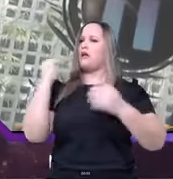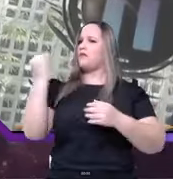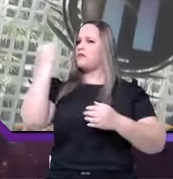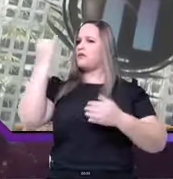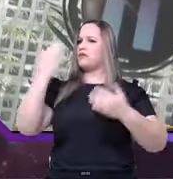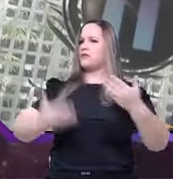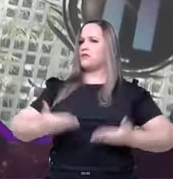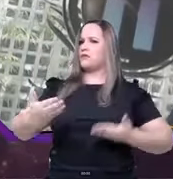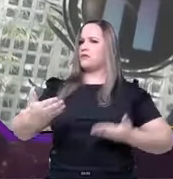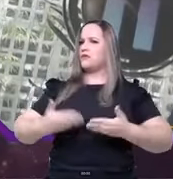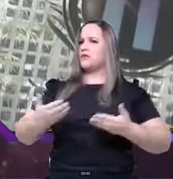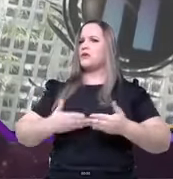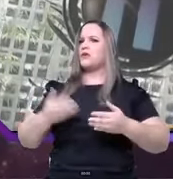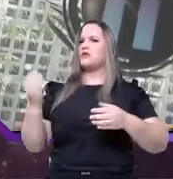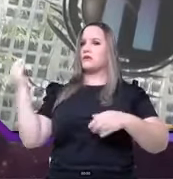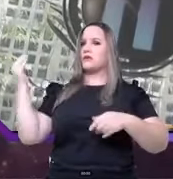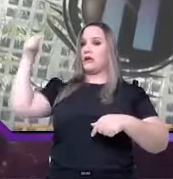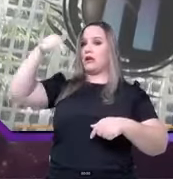magistrados participarem